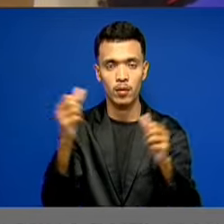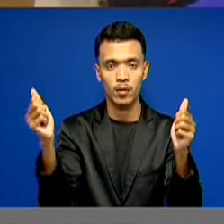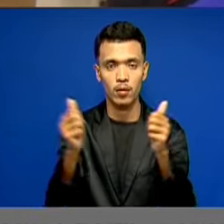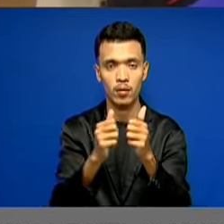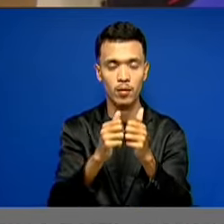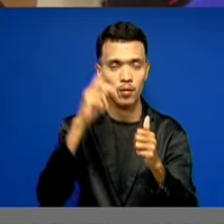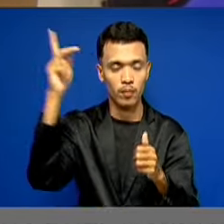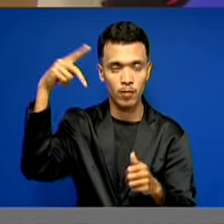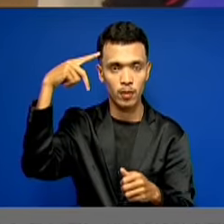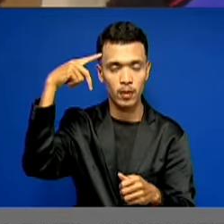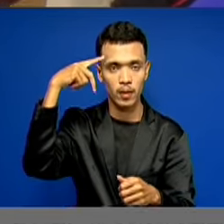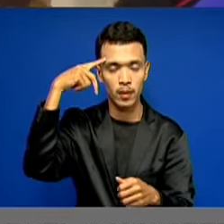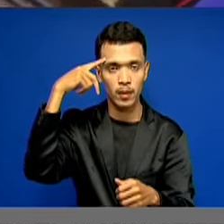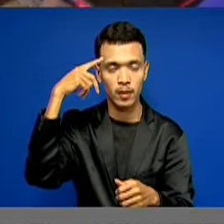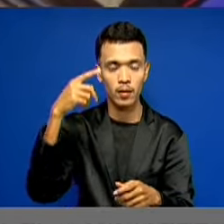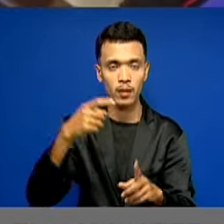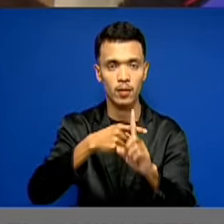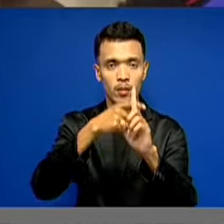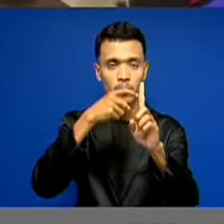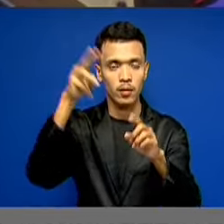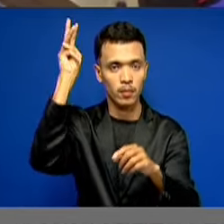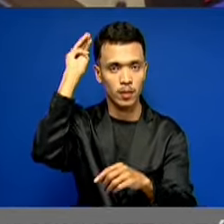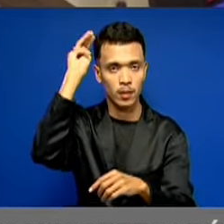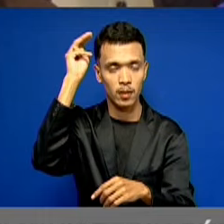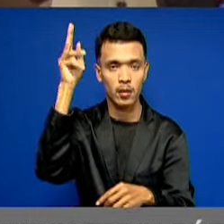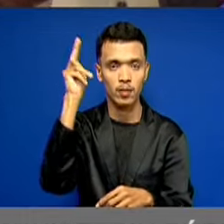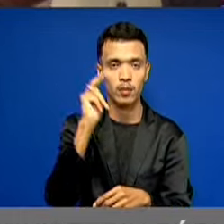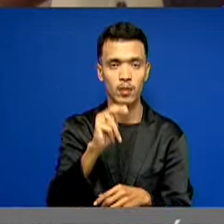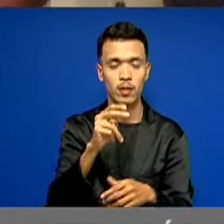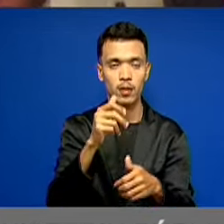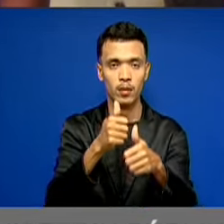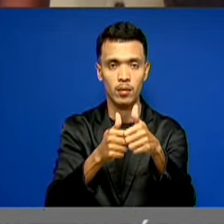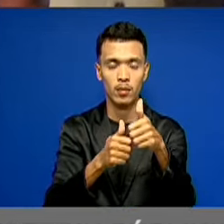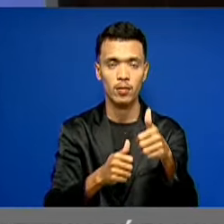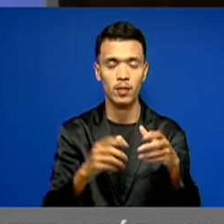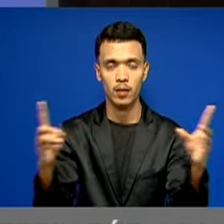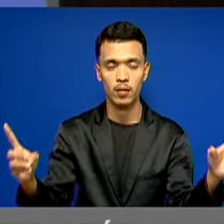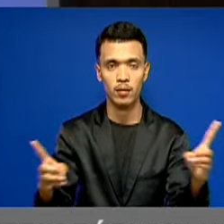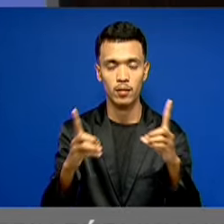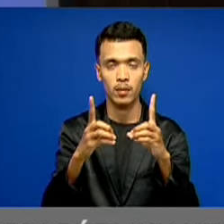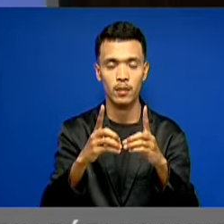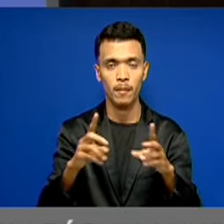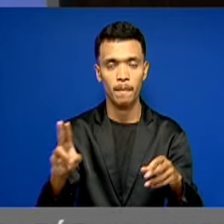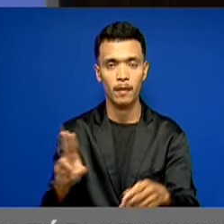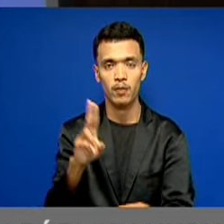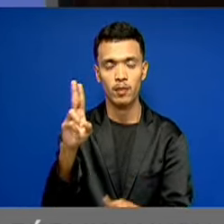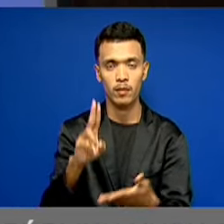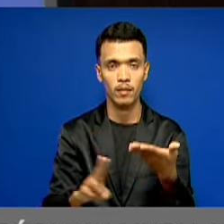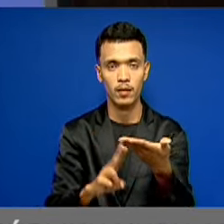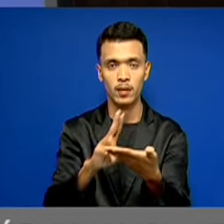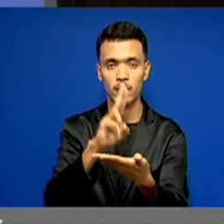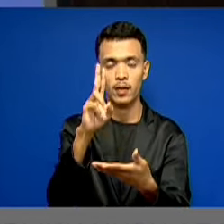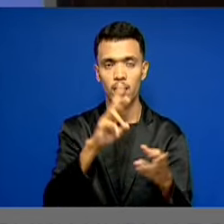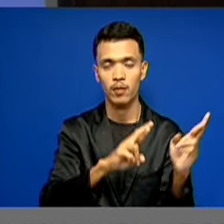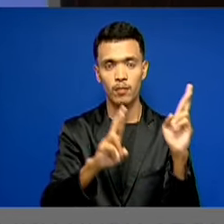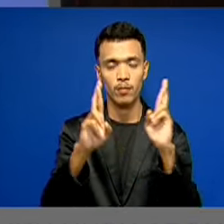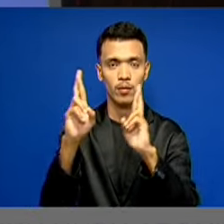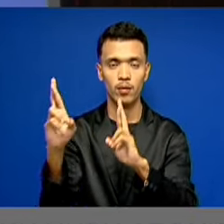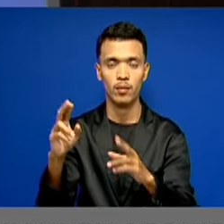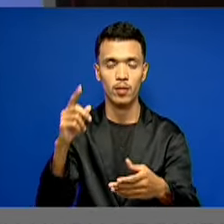políticas cada ministério união né baseia ba evidências. Universidade Mos, prontidão, ato